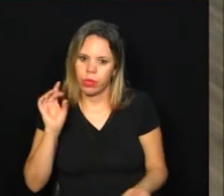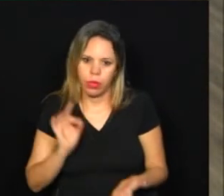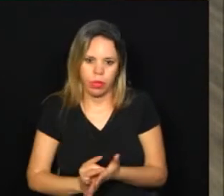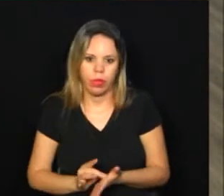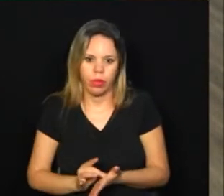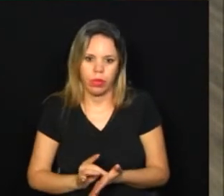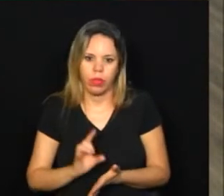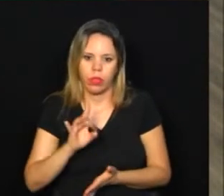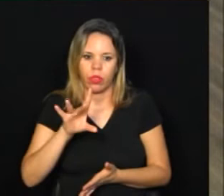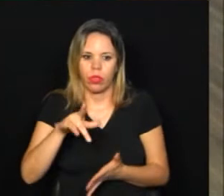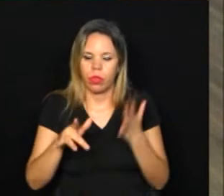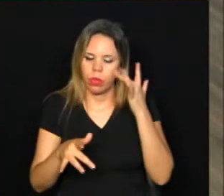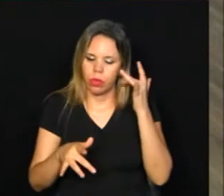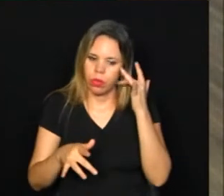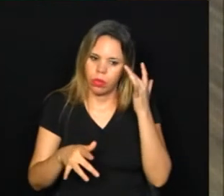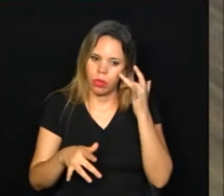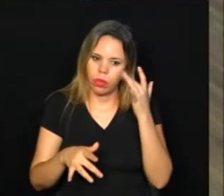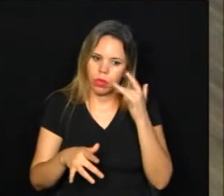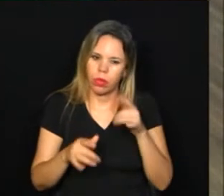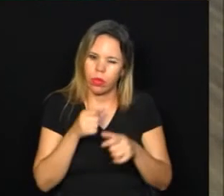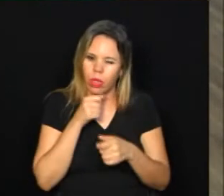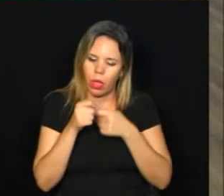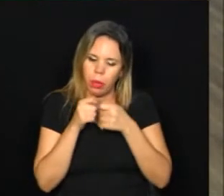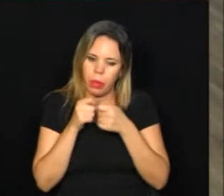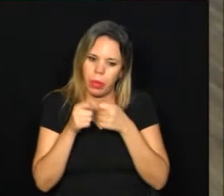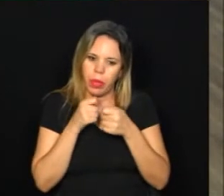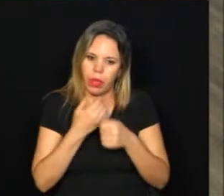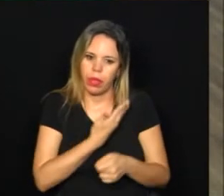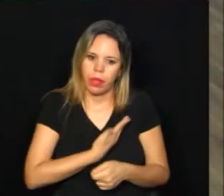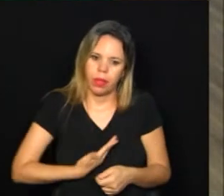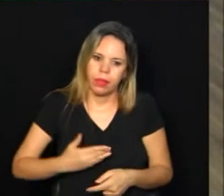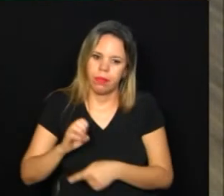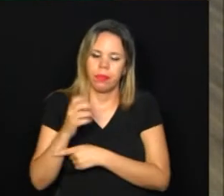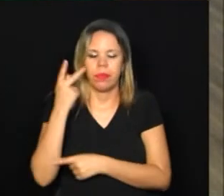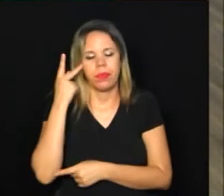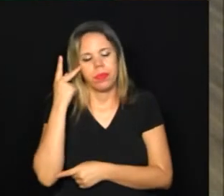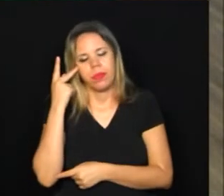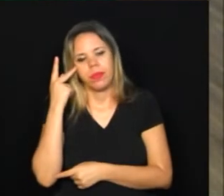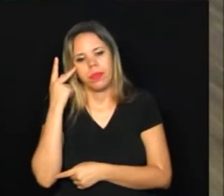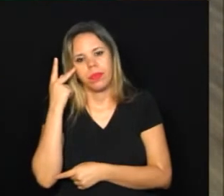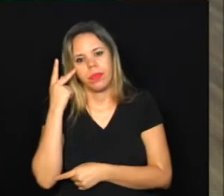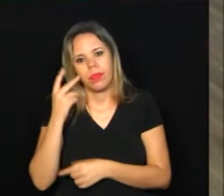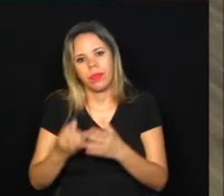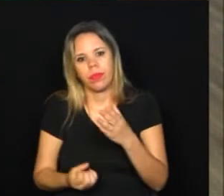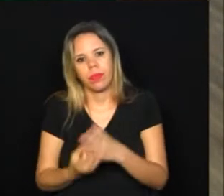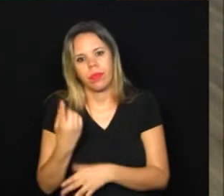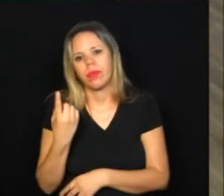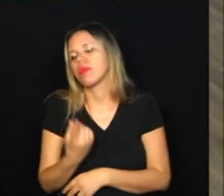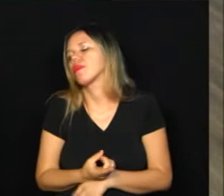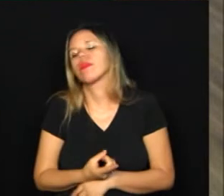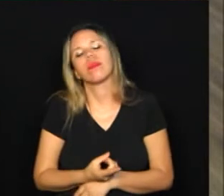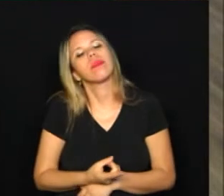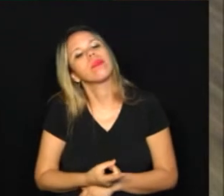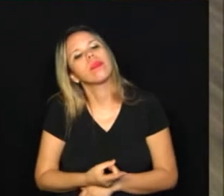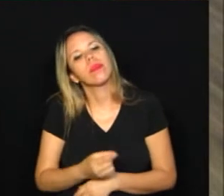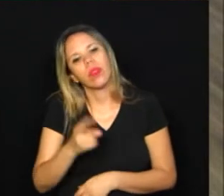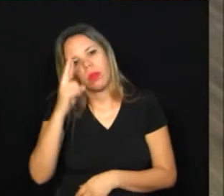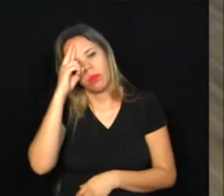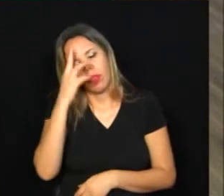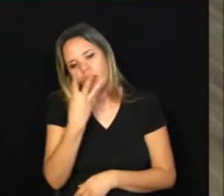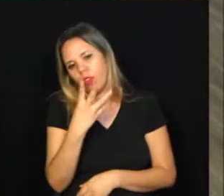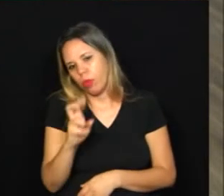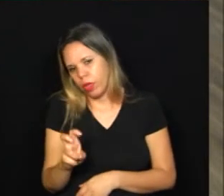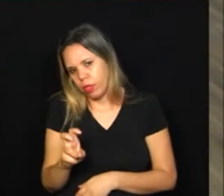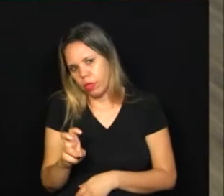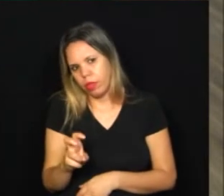confirmação só amanhã mesmo, na coletiva do governo do estado, que acontece sempre 1:45 da tarde. Vamos aguardar essa